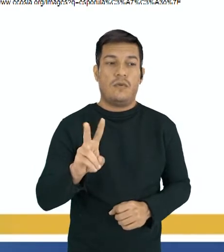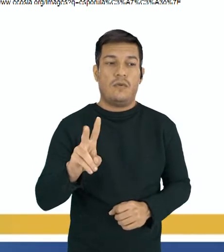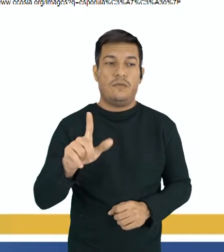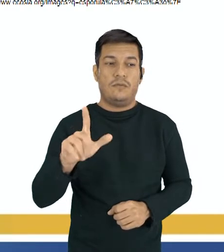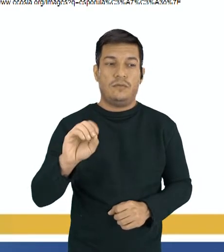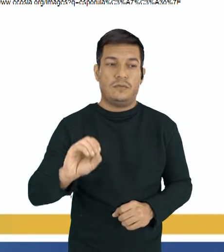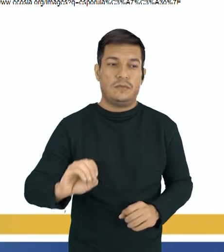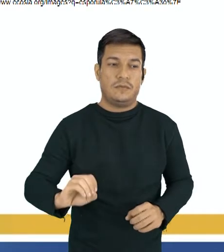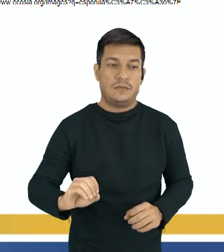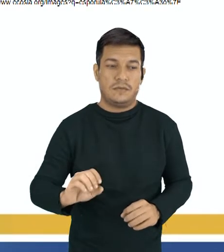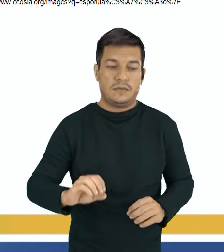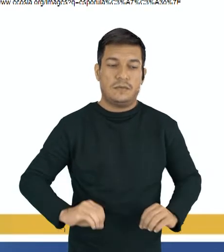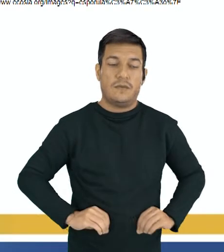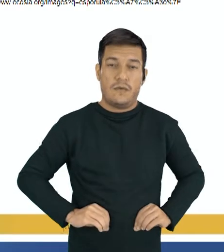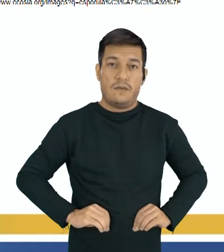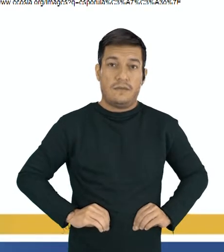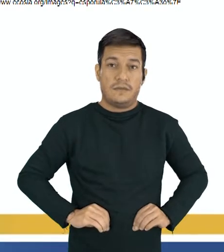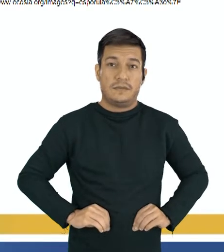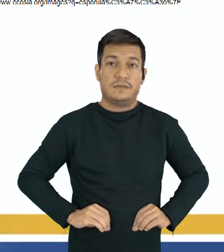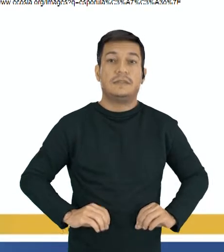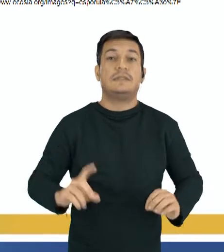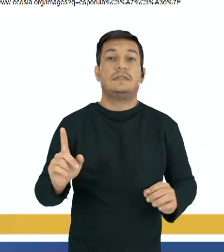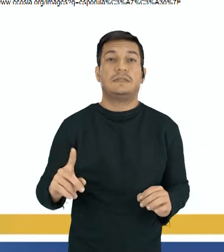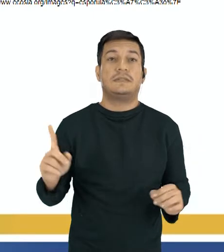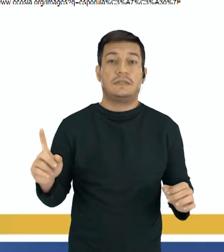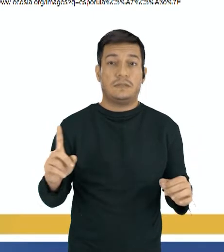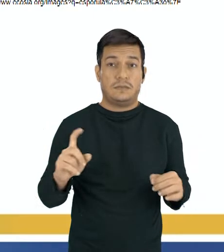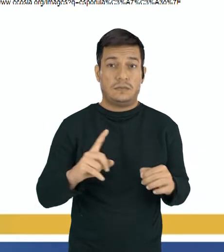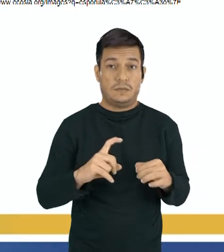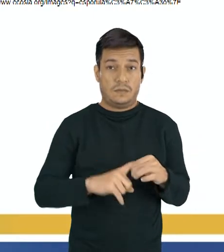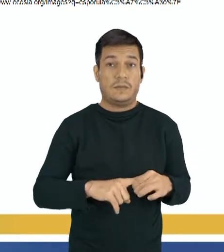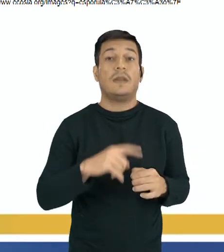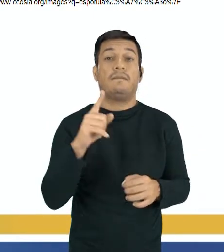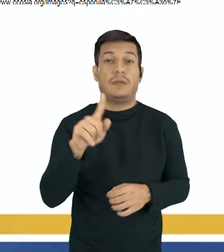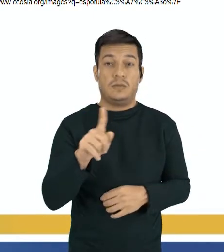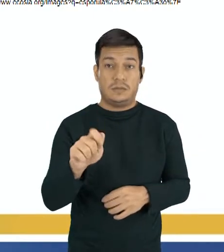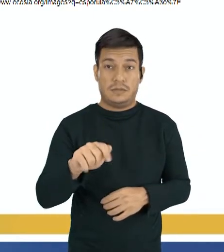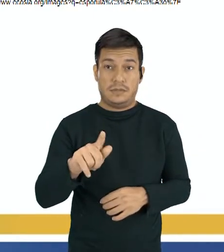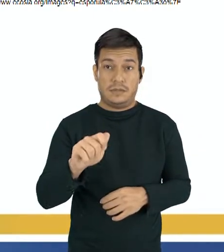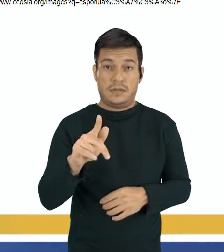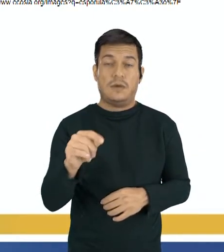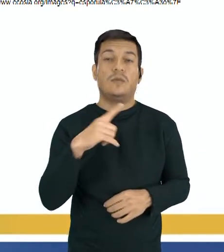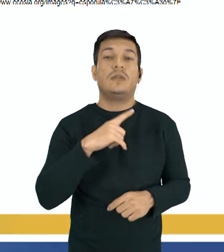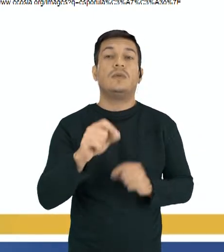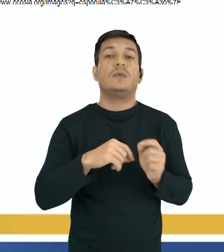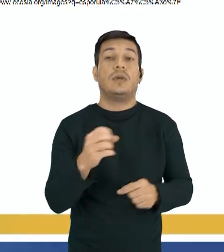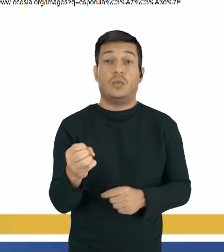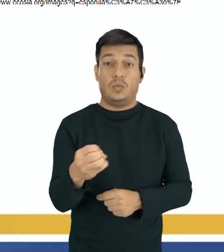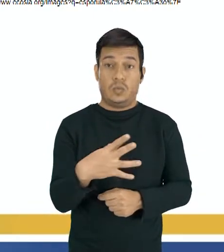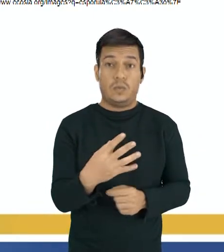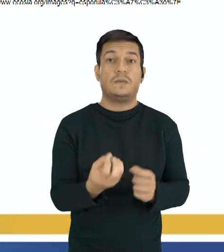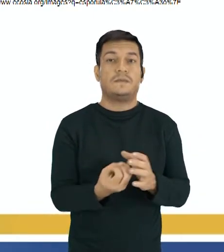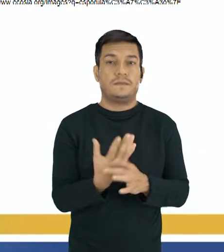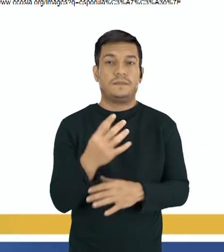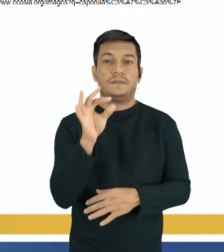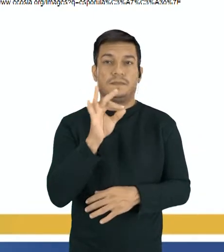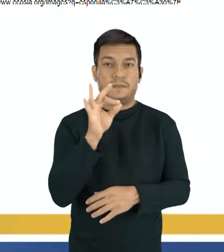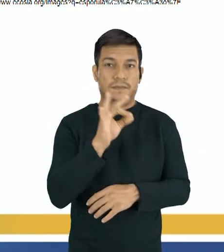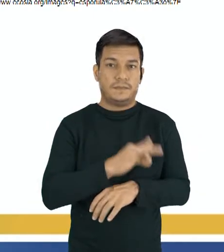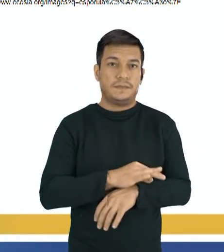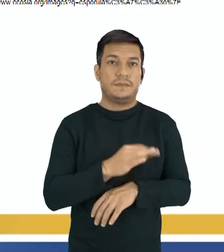fecundado por um espermatozoide produzido pelo zangão, a gente vai ter a formação de um novo indivíduo